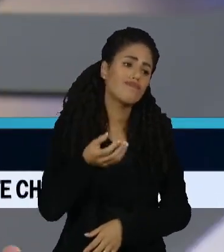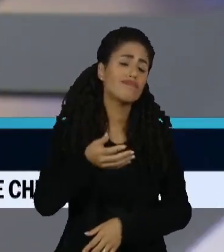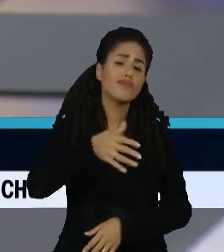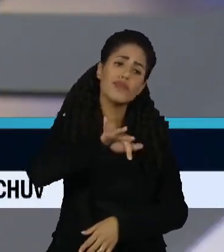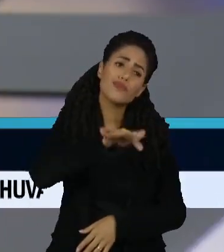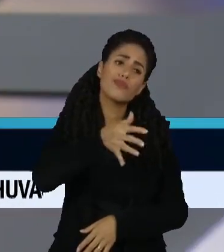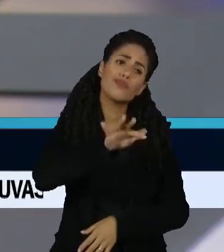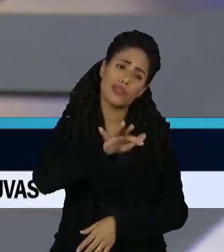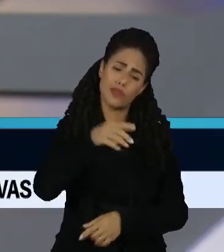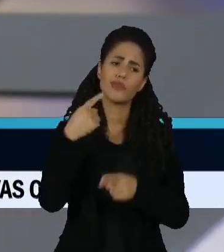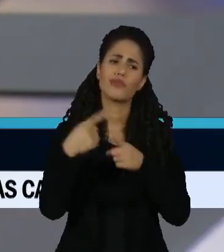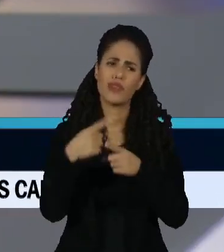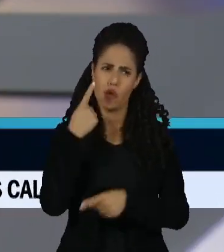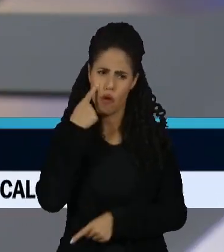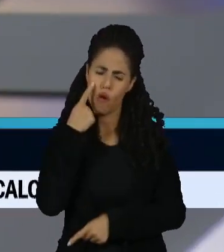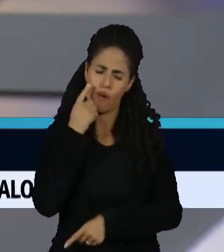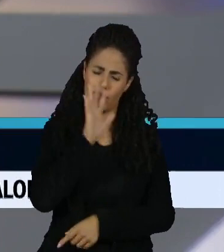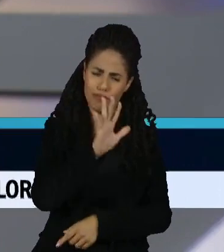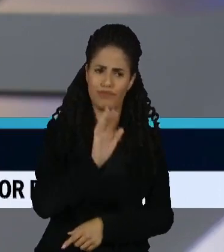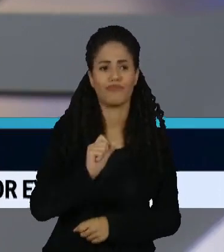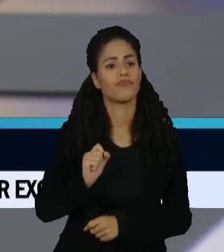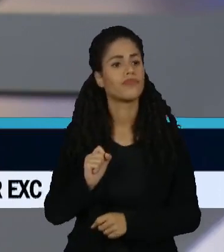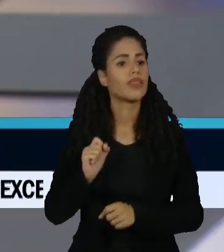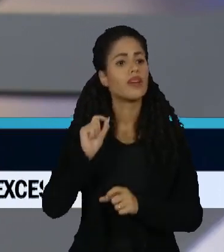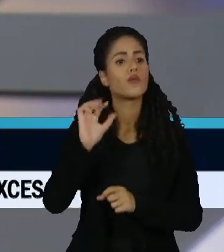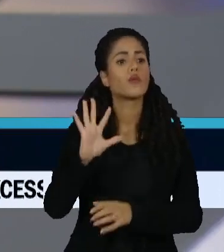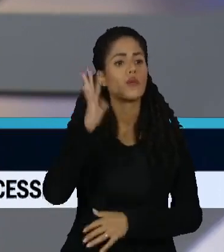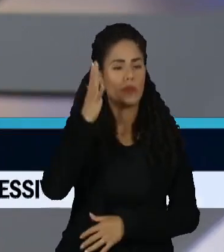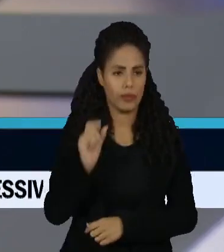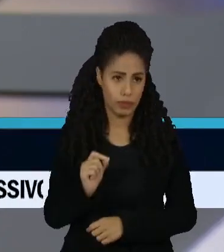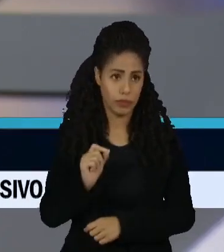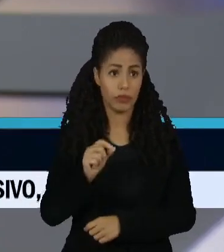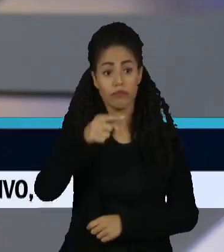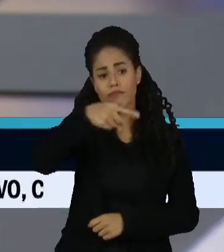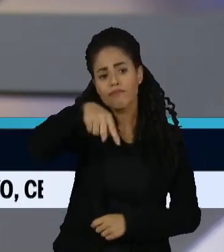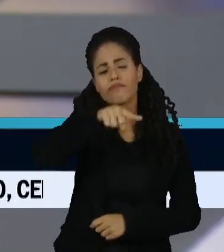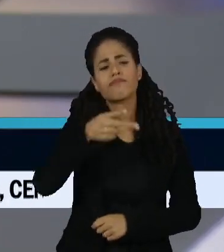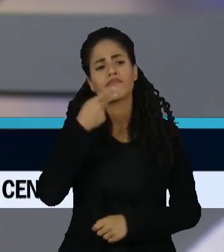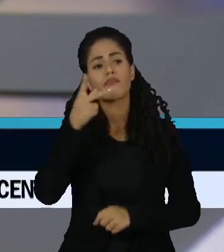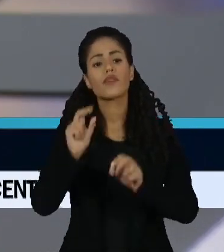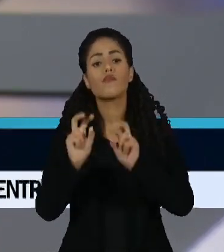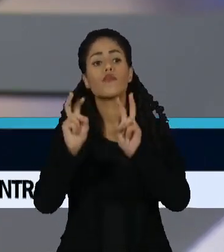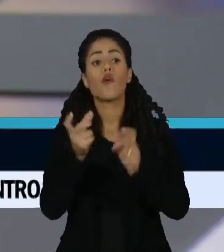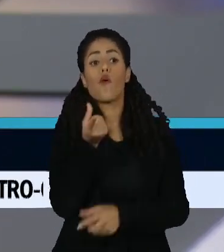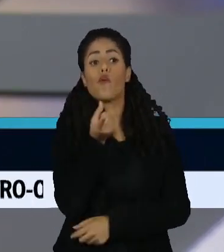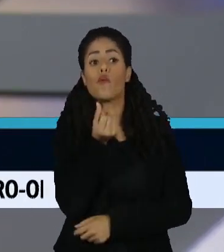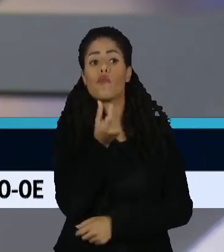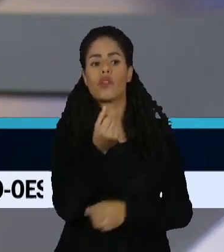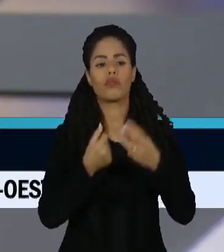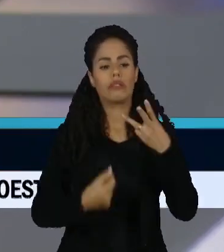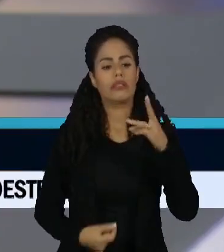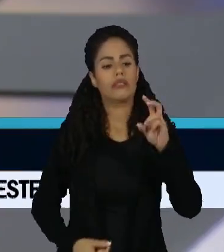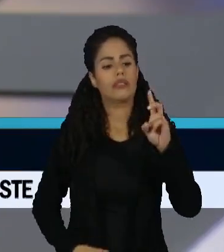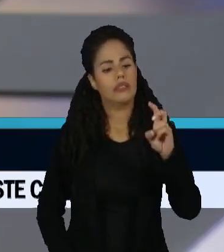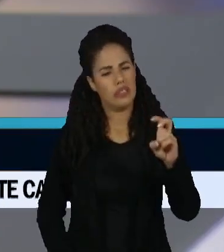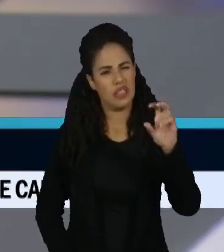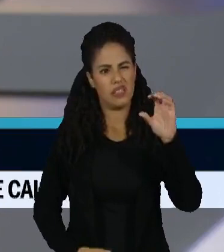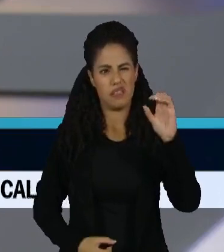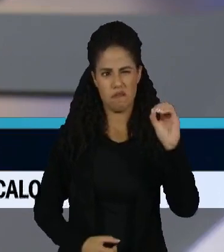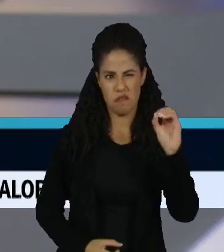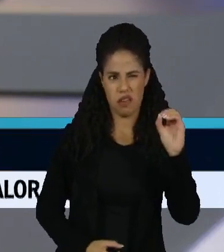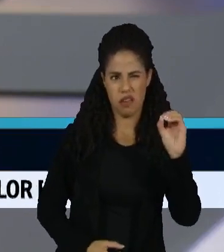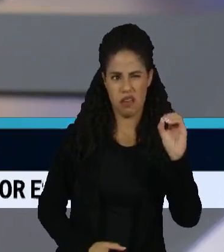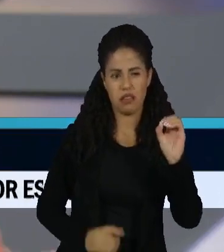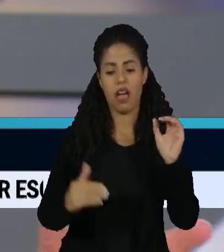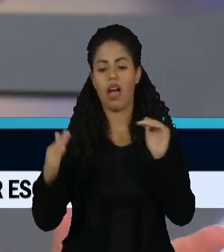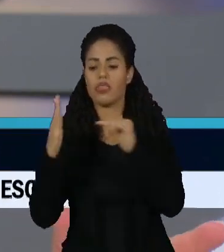a questão, vamos chegar do fim para buscar o começo. Quando você fala no preço do caminhão, 350 a 1 milhão de reais,